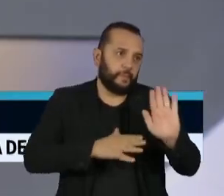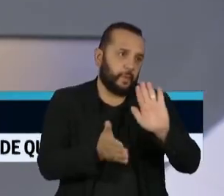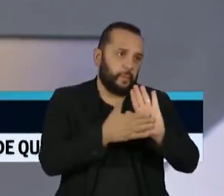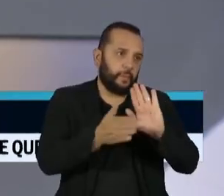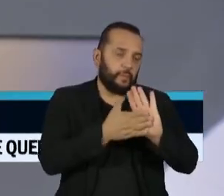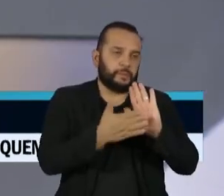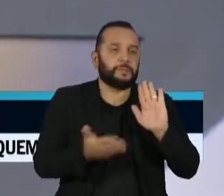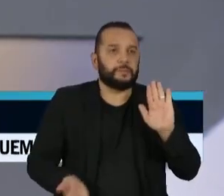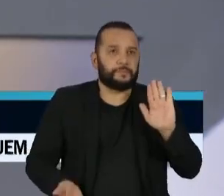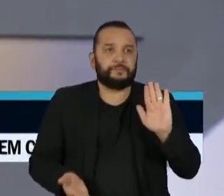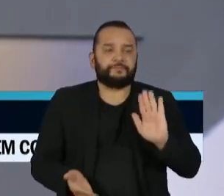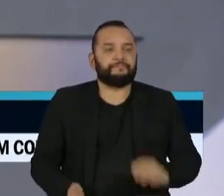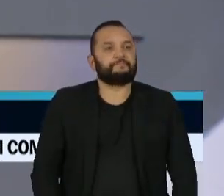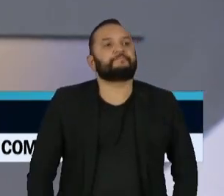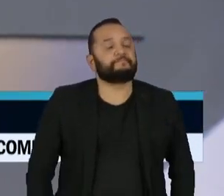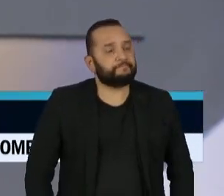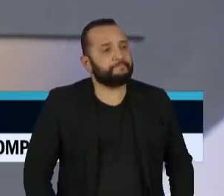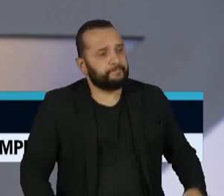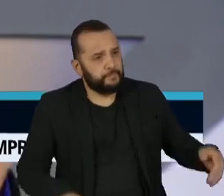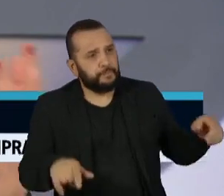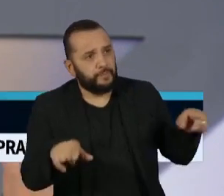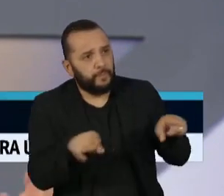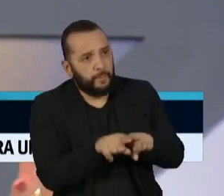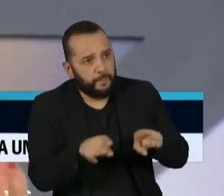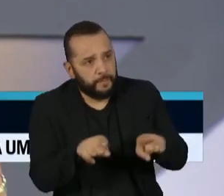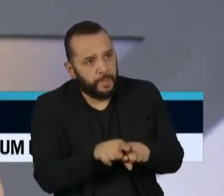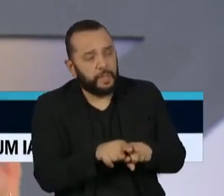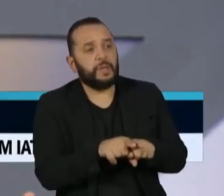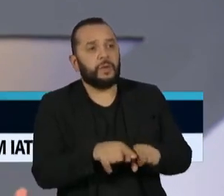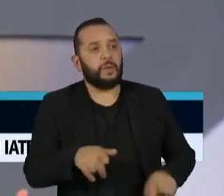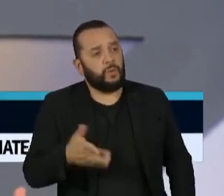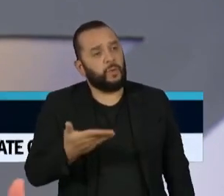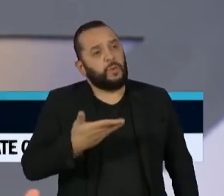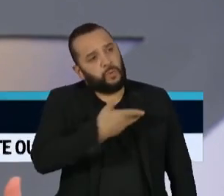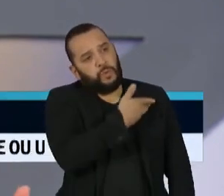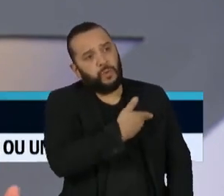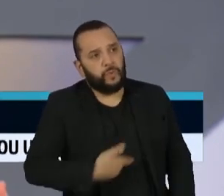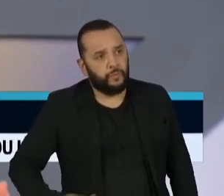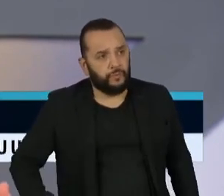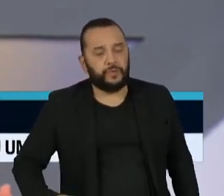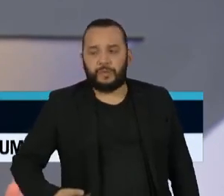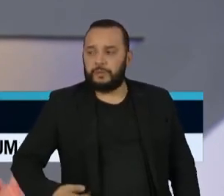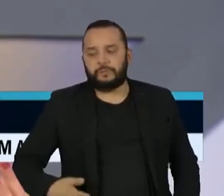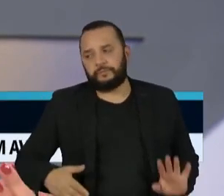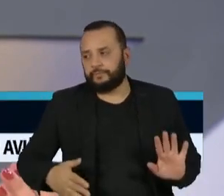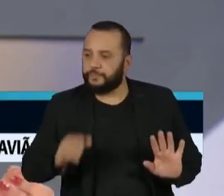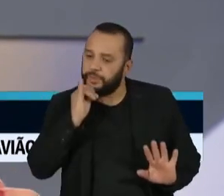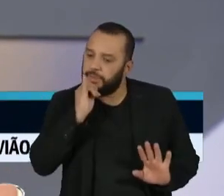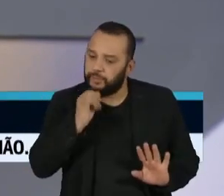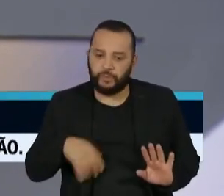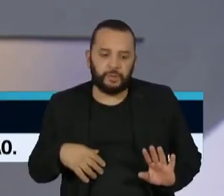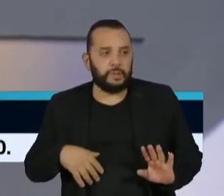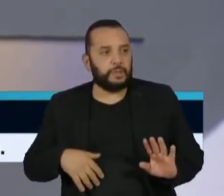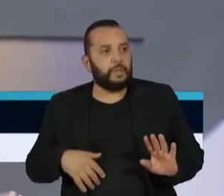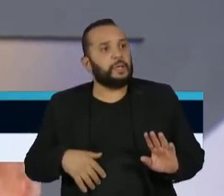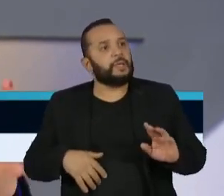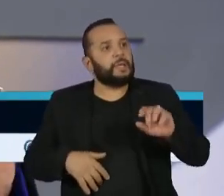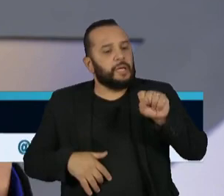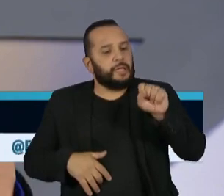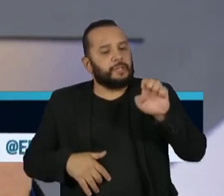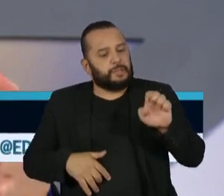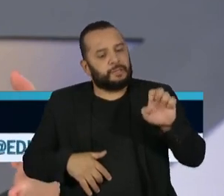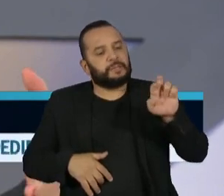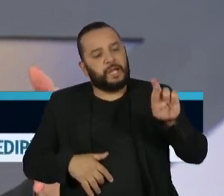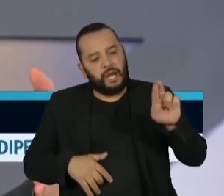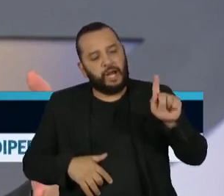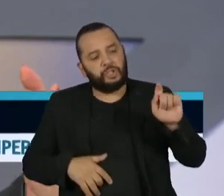proposta. E também um governo apoiar Sérgio Massa significa dizer que